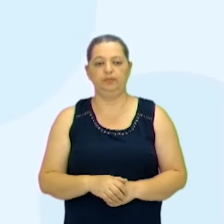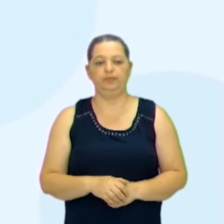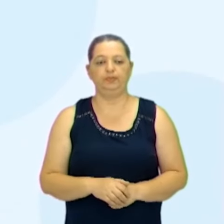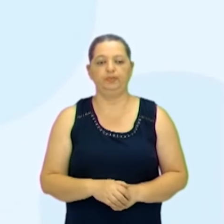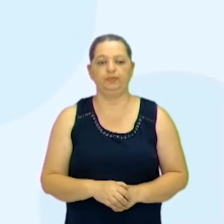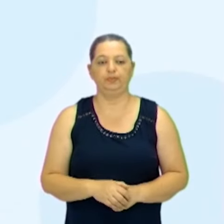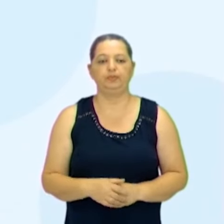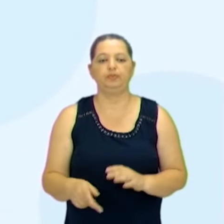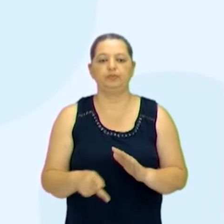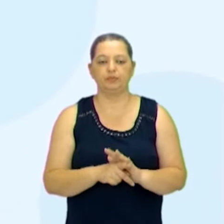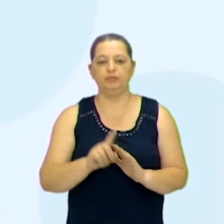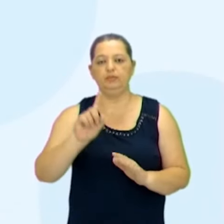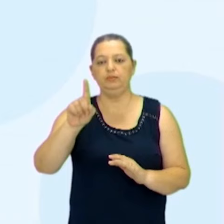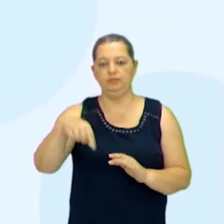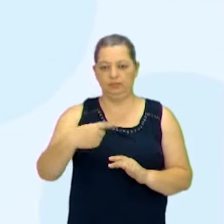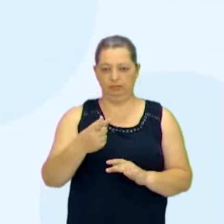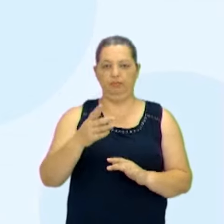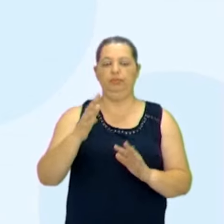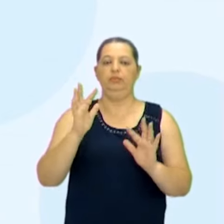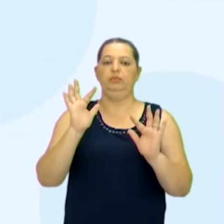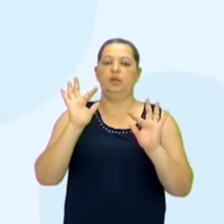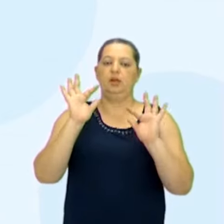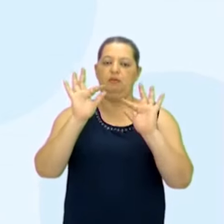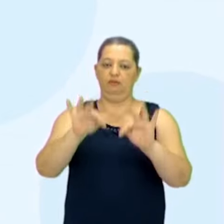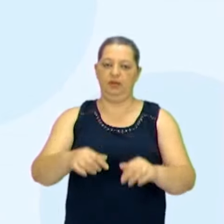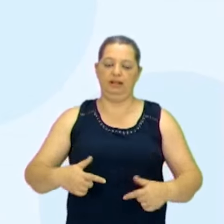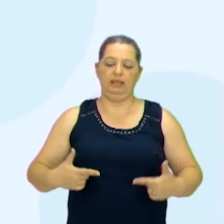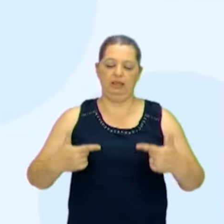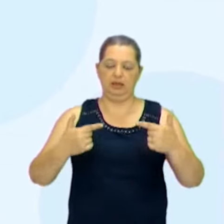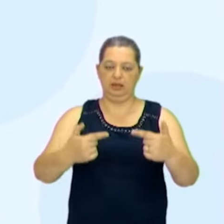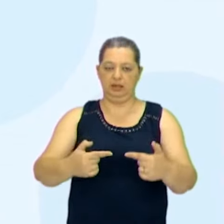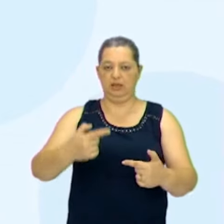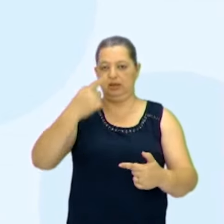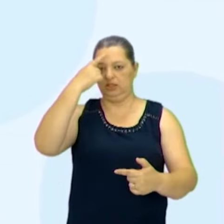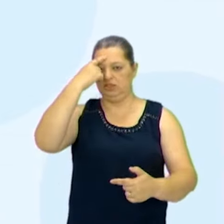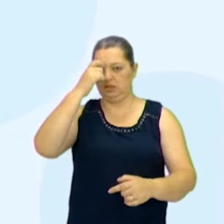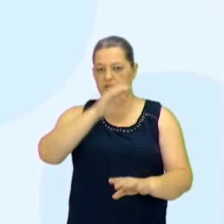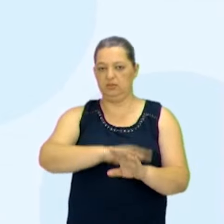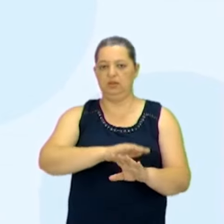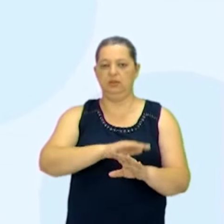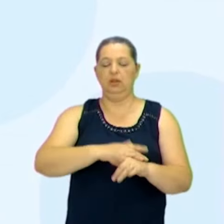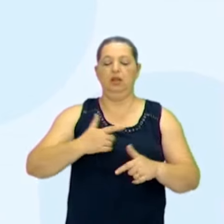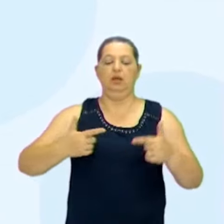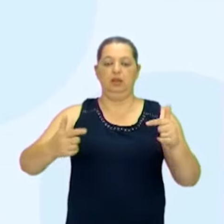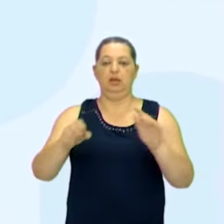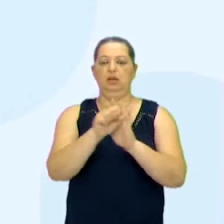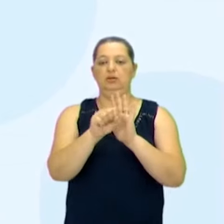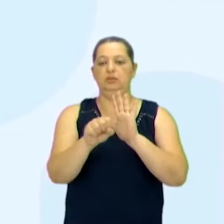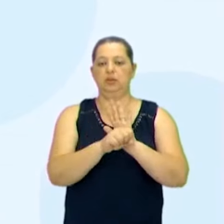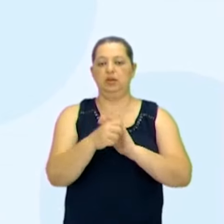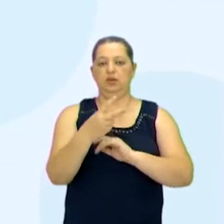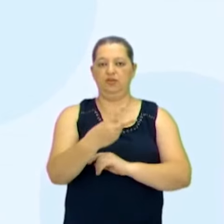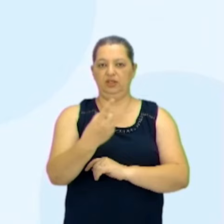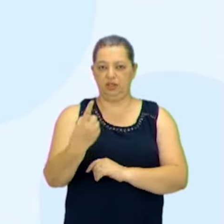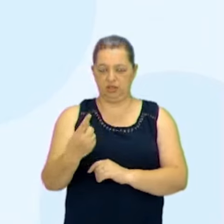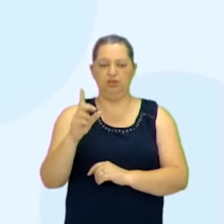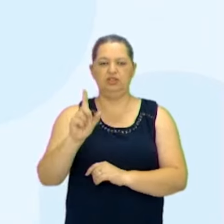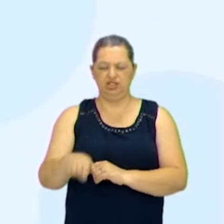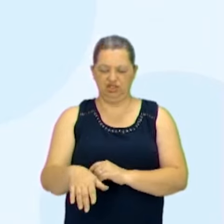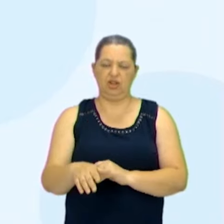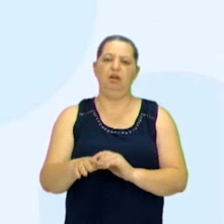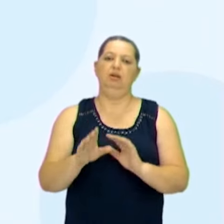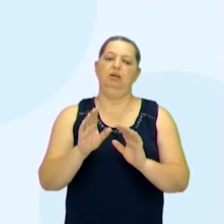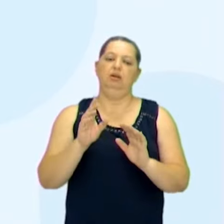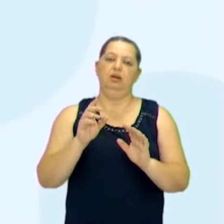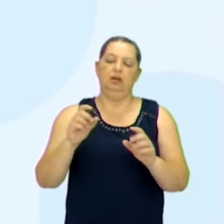que aconteceram após o fim da Guerra Fria e as guerras do século XXI. São vários, né? Então, vocês veem que são conflitos que já